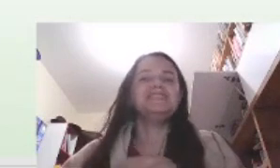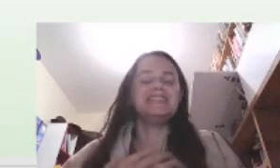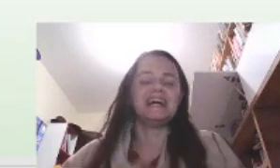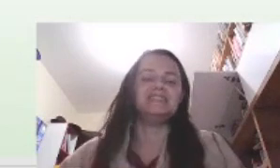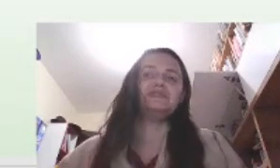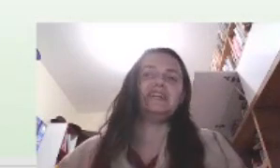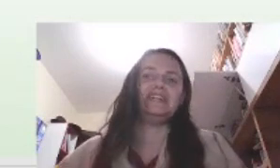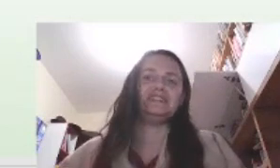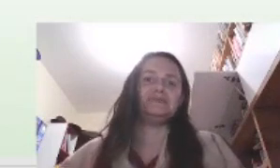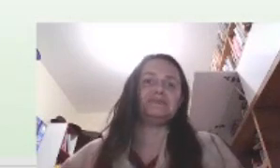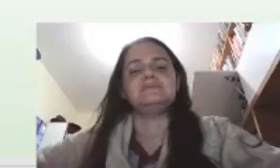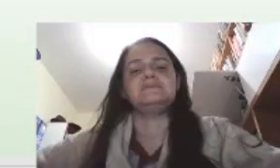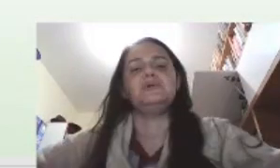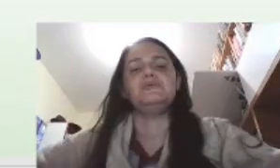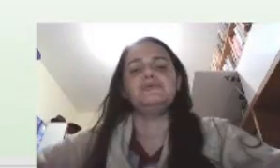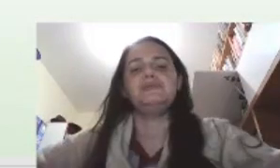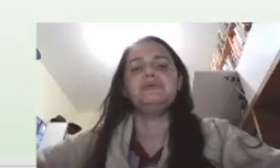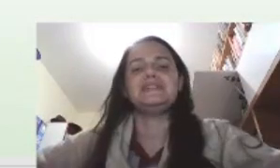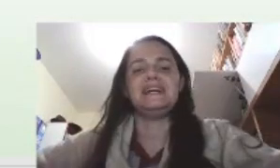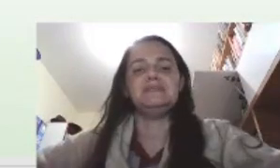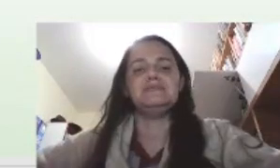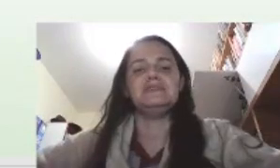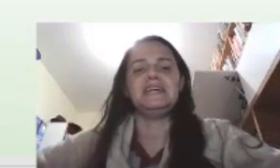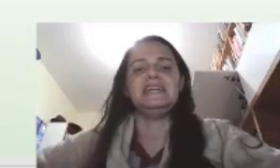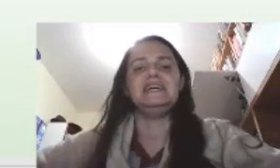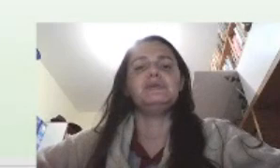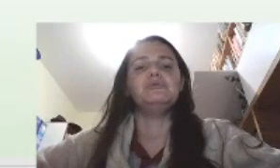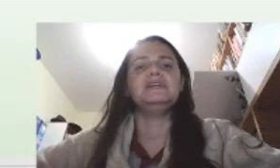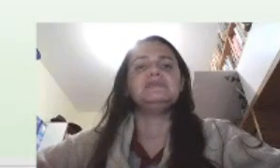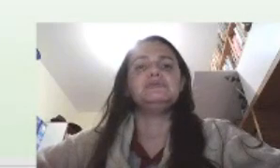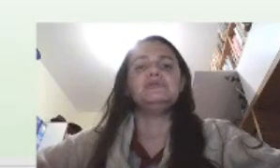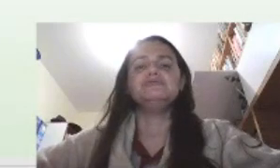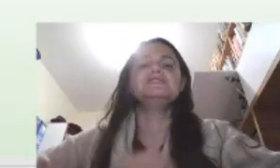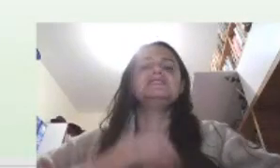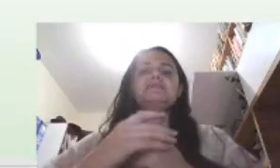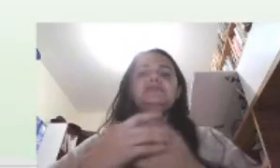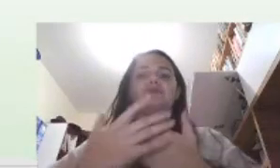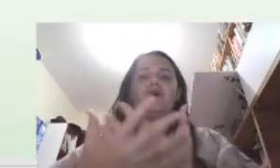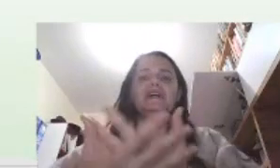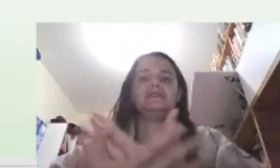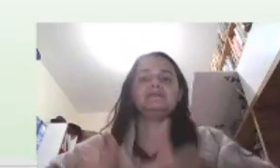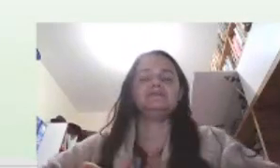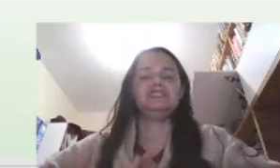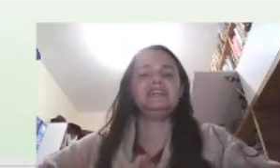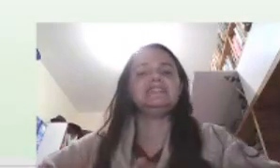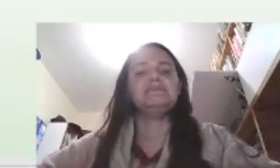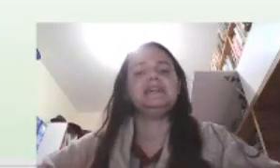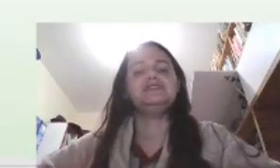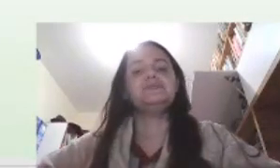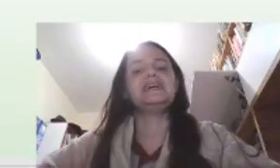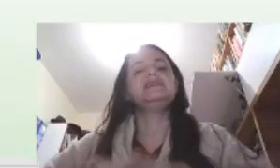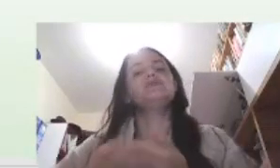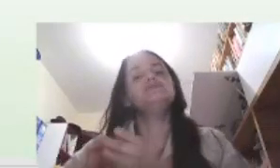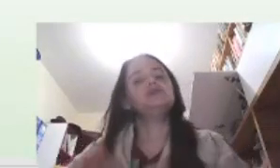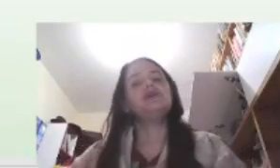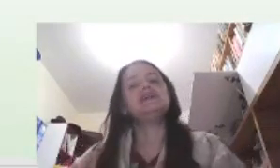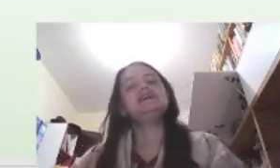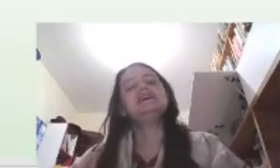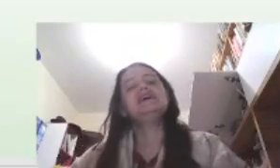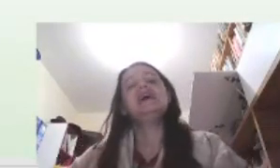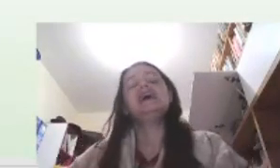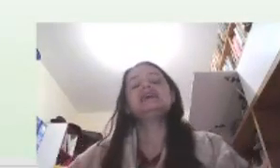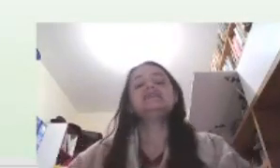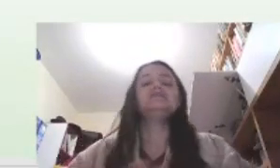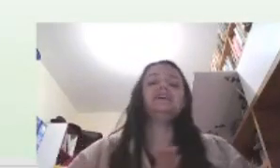funções vitais do organismo. Bom, o hipotálamo, ele regula todo o sistema endócrino, diretamente porque ele